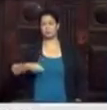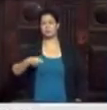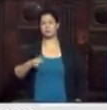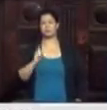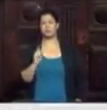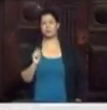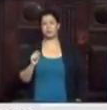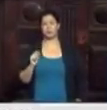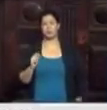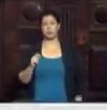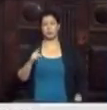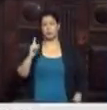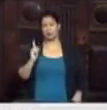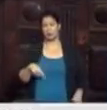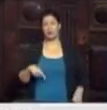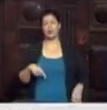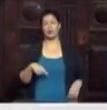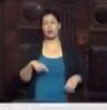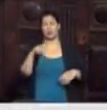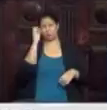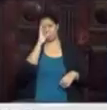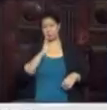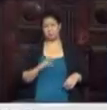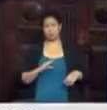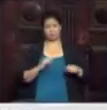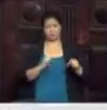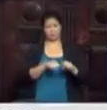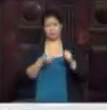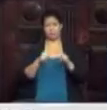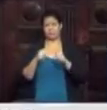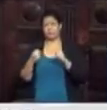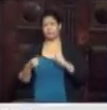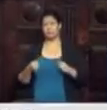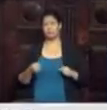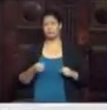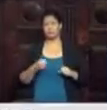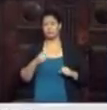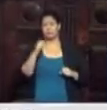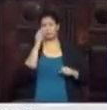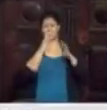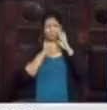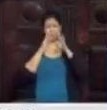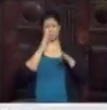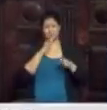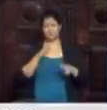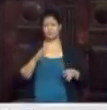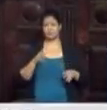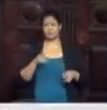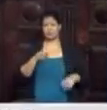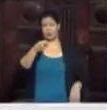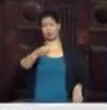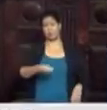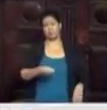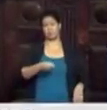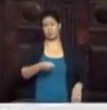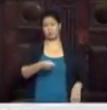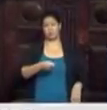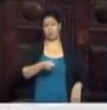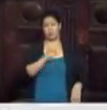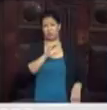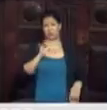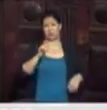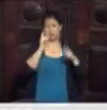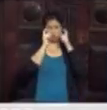que fragmentou a sociedade brasileira, se utiliza de instrumentos espúrios para impor medidas que não